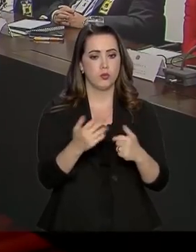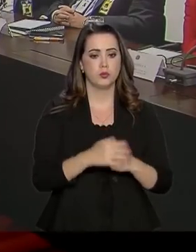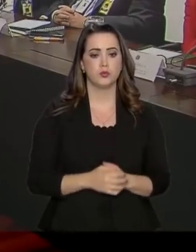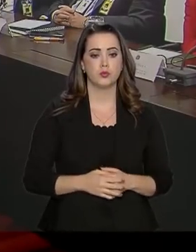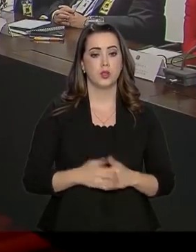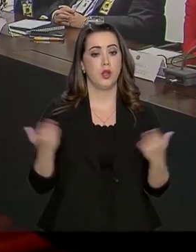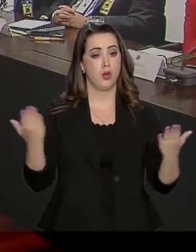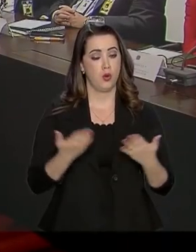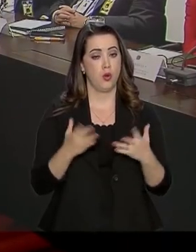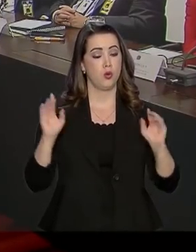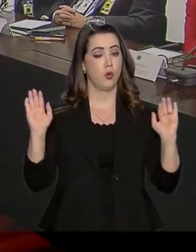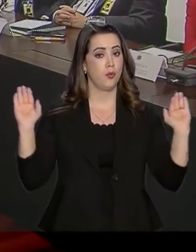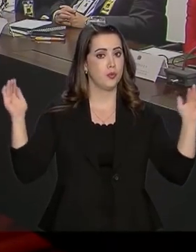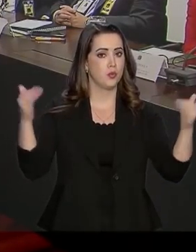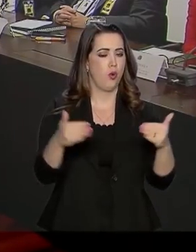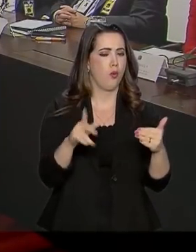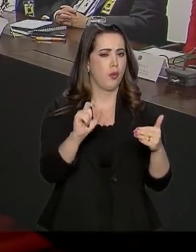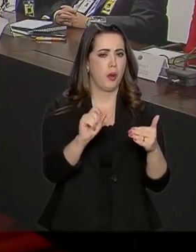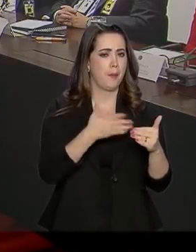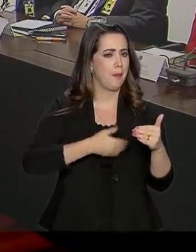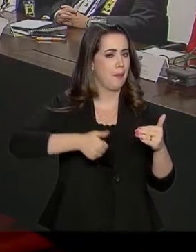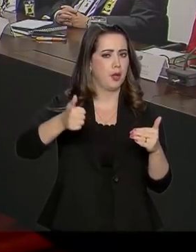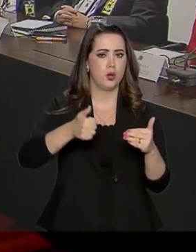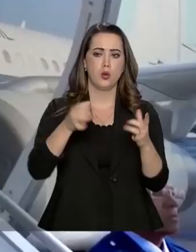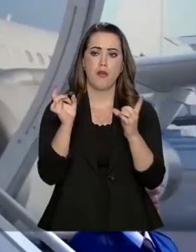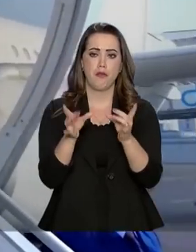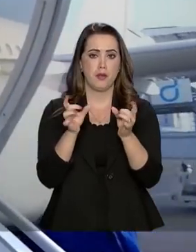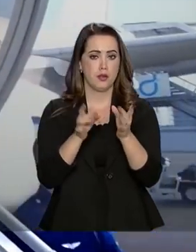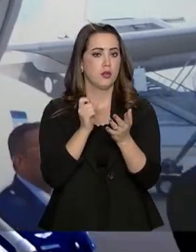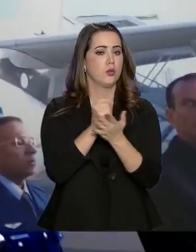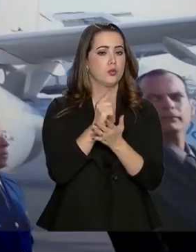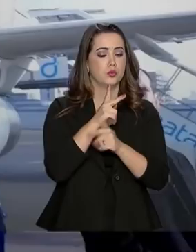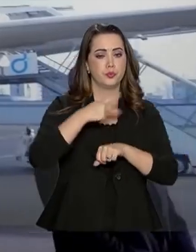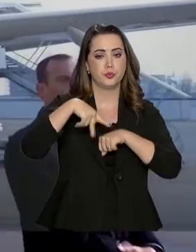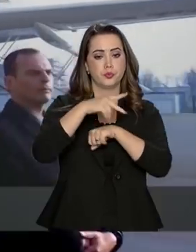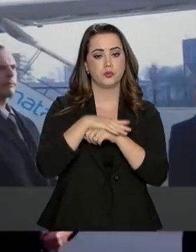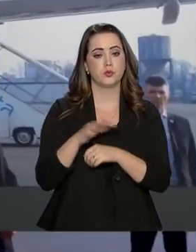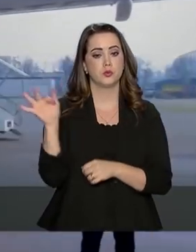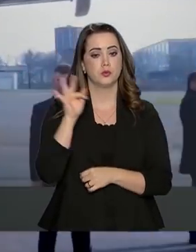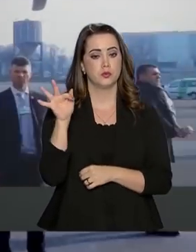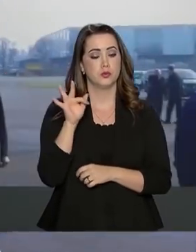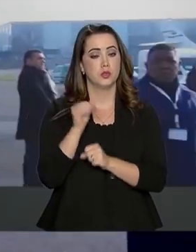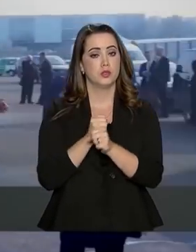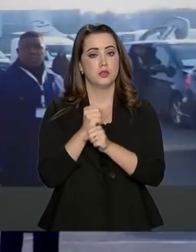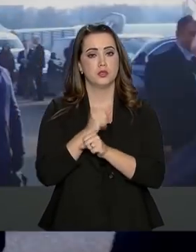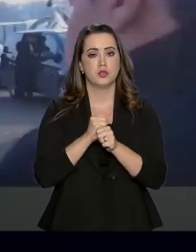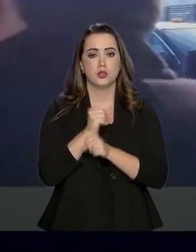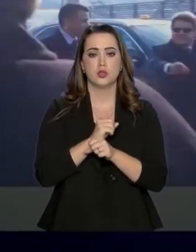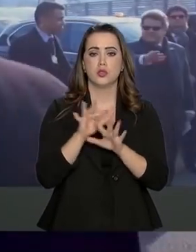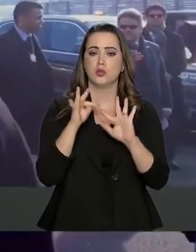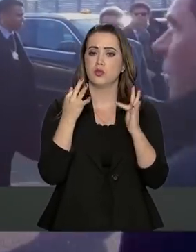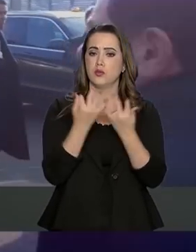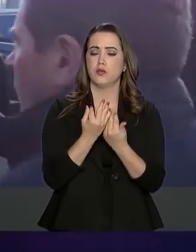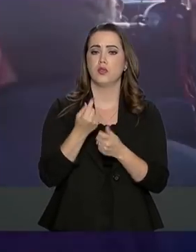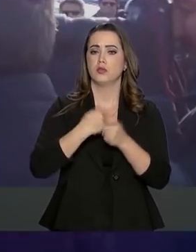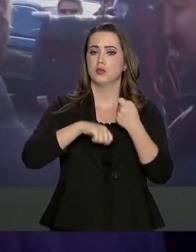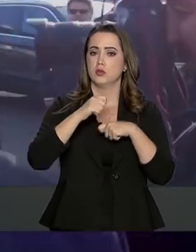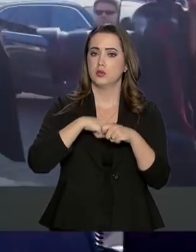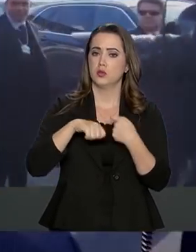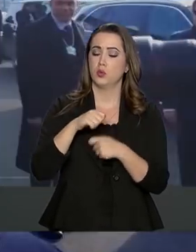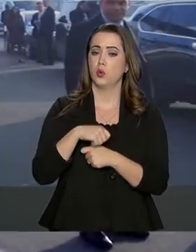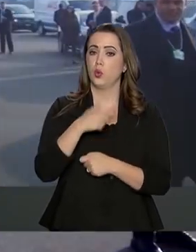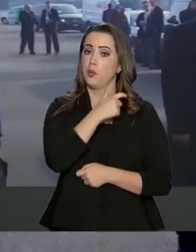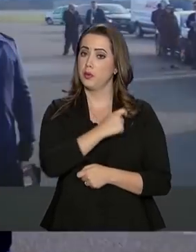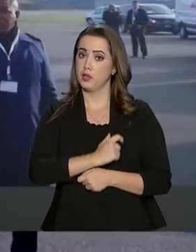o foco é melhorar o ambiente de negócios no país. Em fevereiro deste ano, no Fórum Econômico de Davos, na